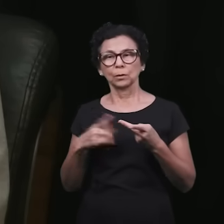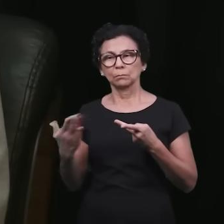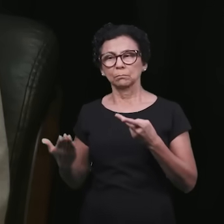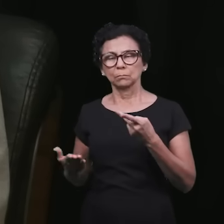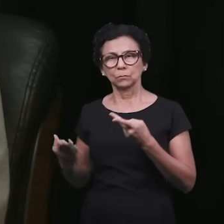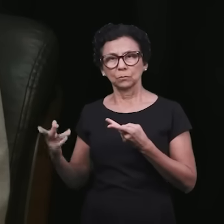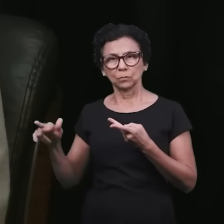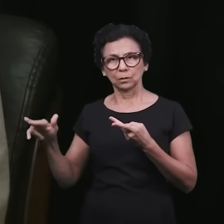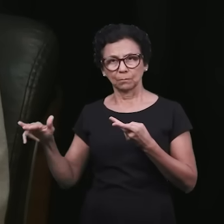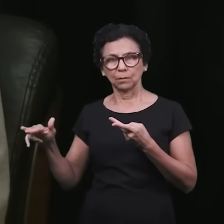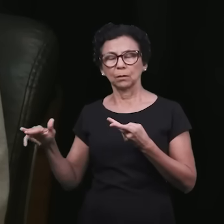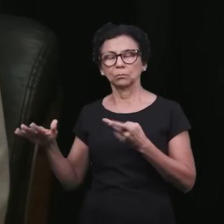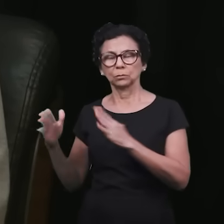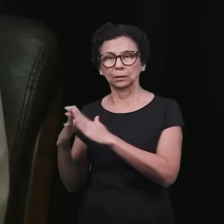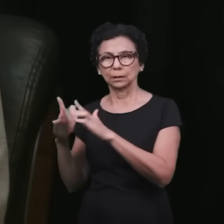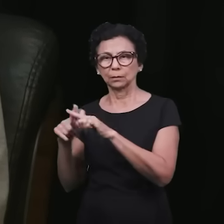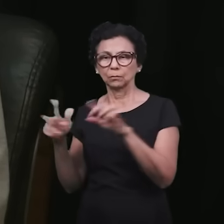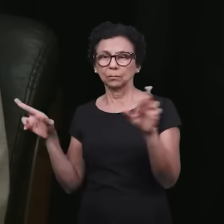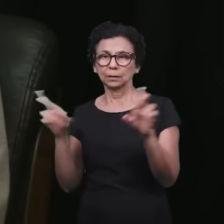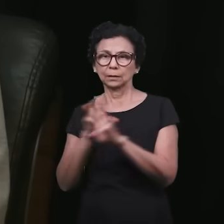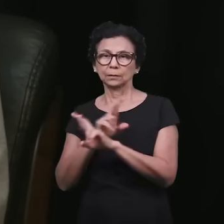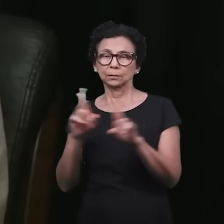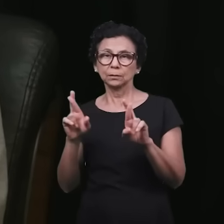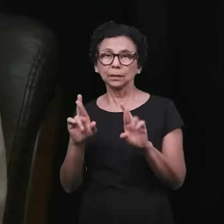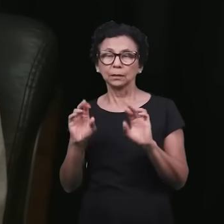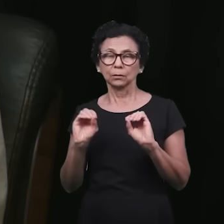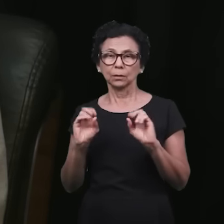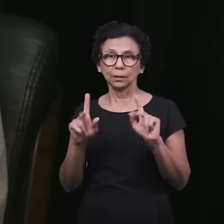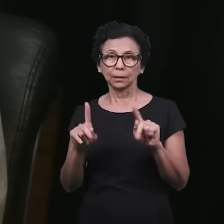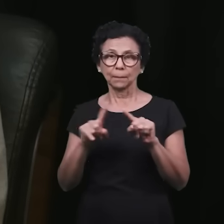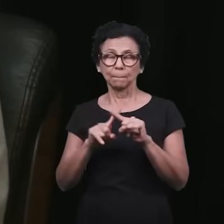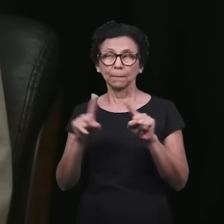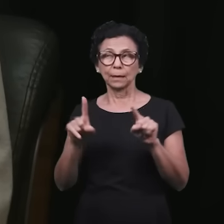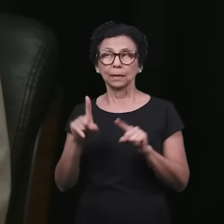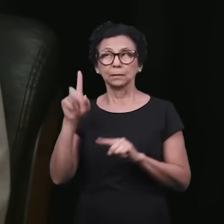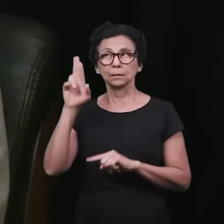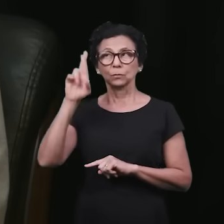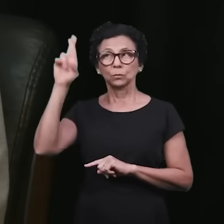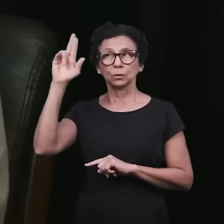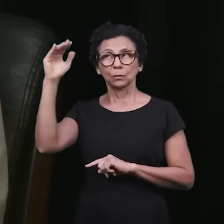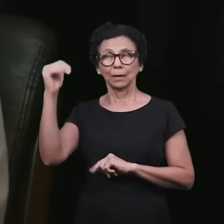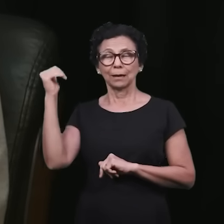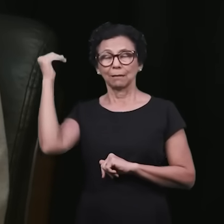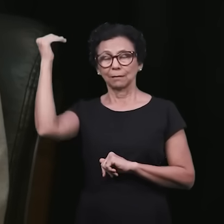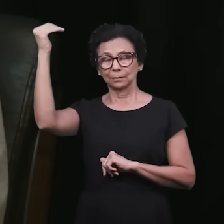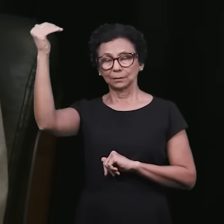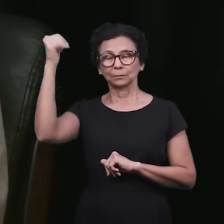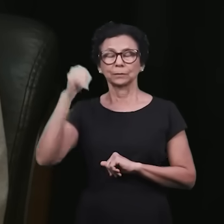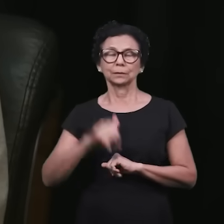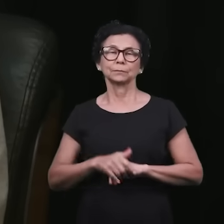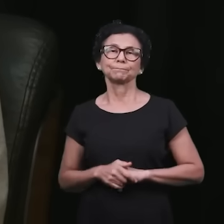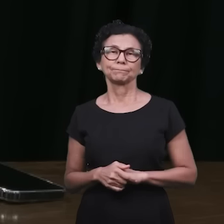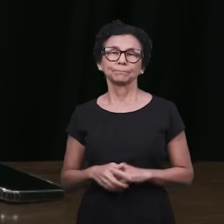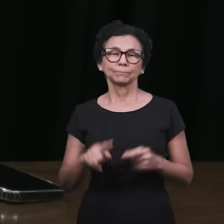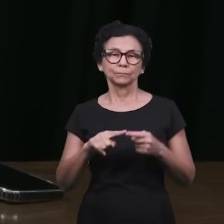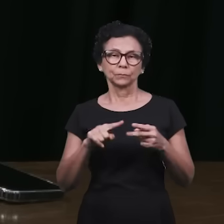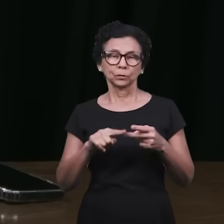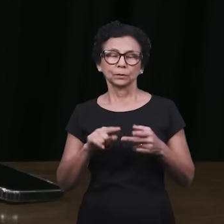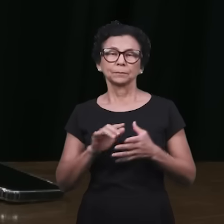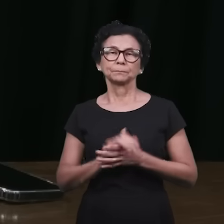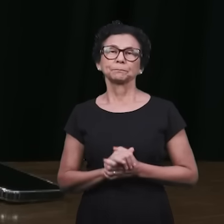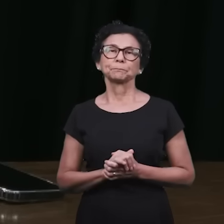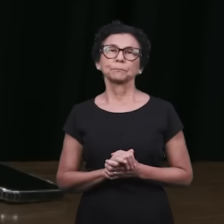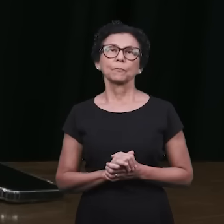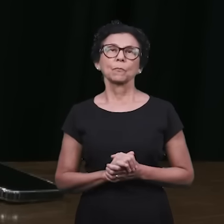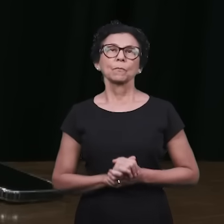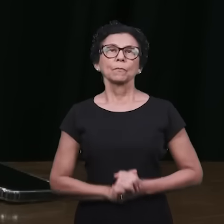está subordinado à direção do Espírito Santo, tanto da parte de um quanto da parte do outro. Pastor, mas às